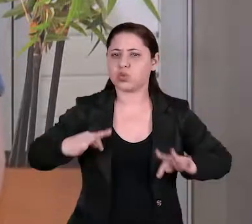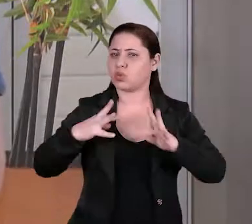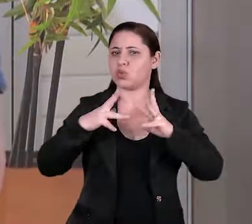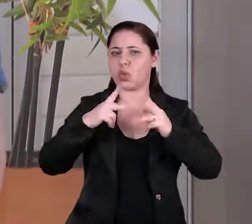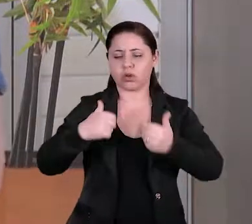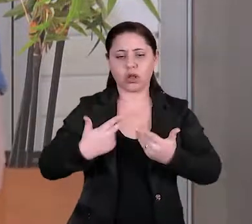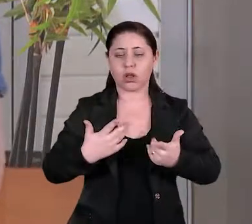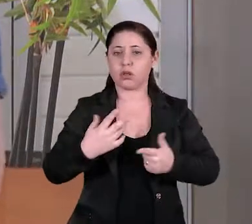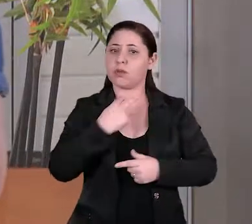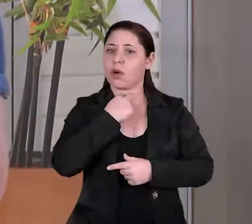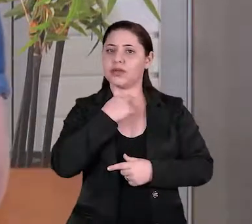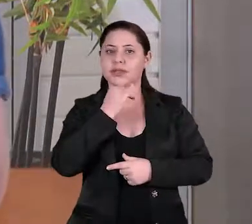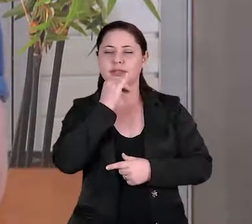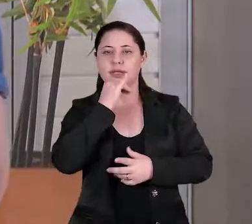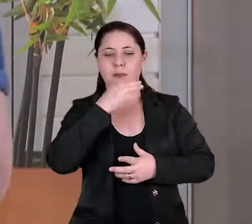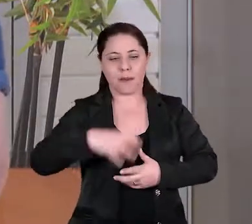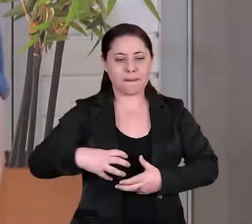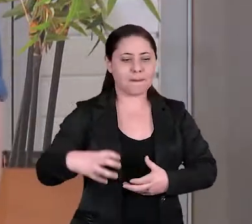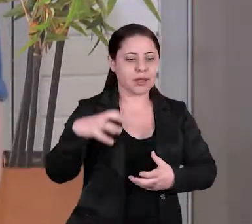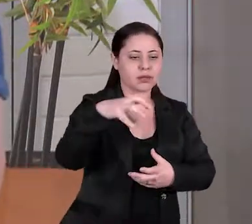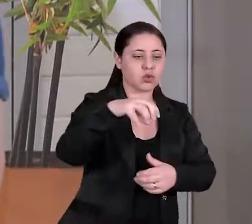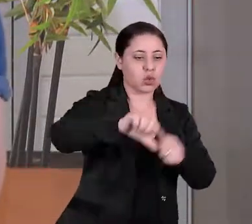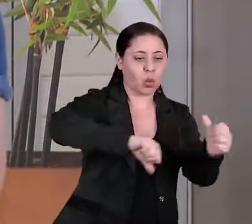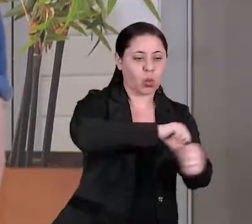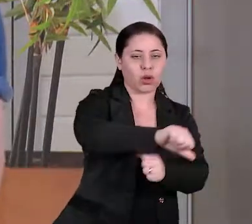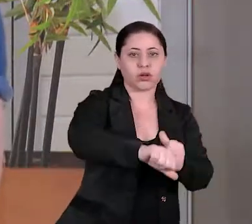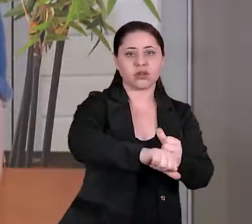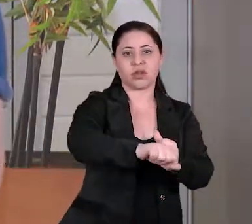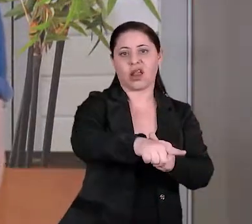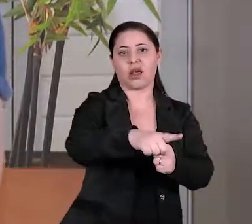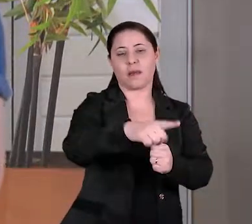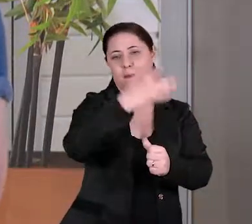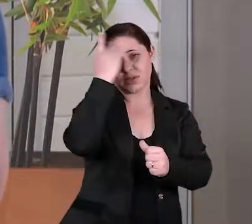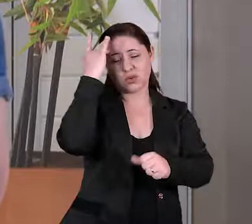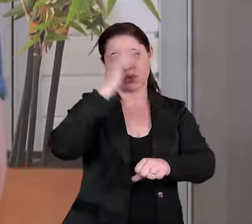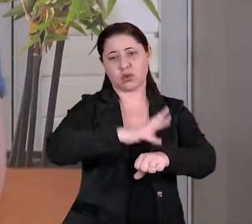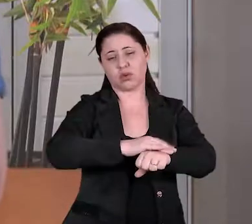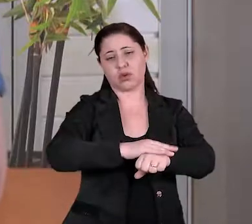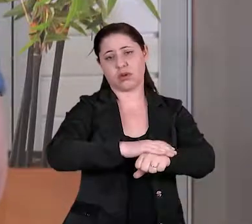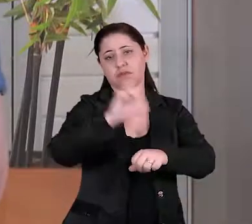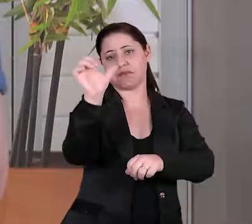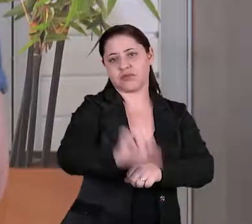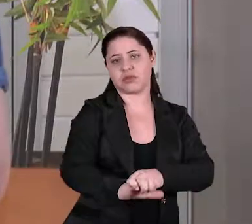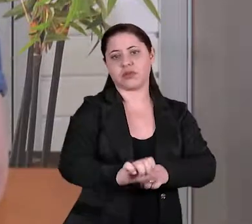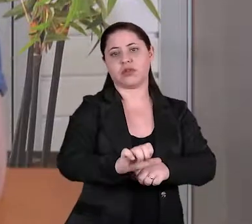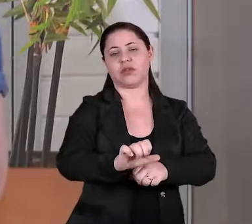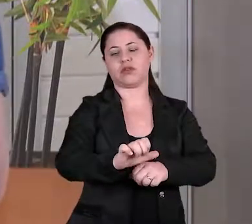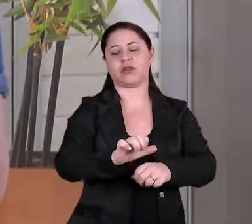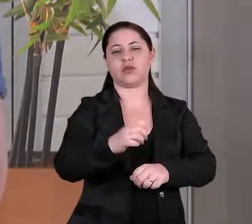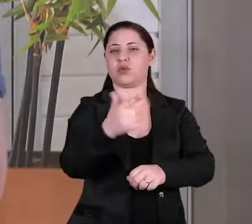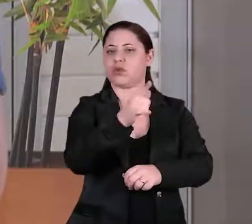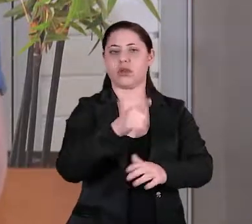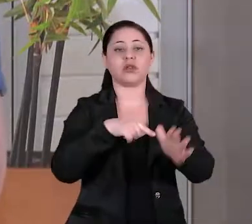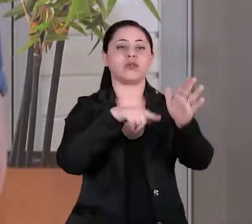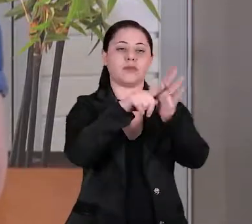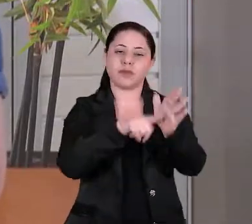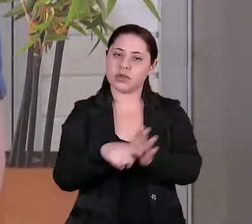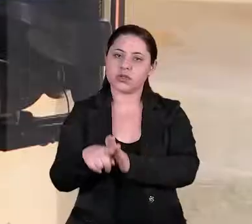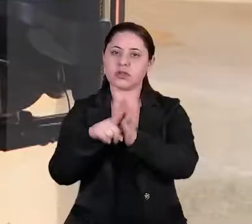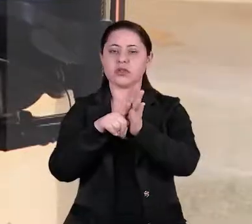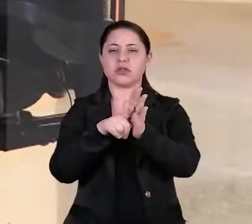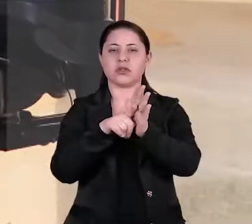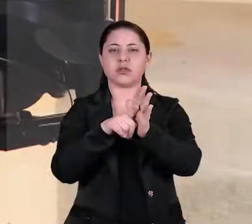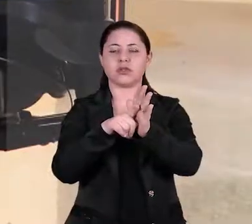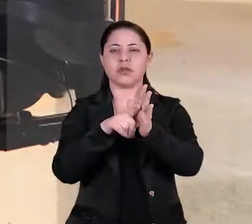não pode também transplantar um órgão que vai causar um prejuízo para aquela pessoa que já está debilitada. Então, é feita toda uma bateria de exames, toda